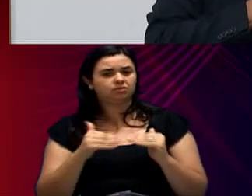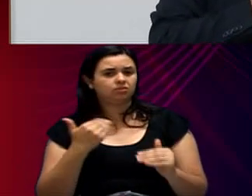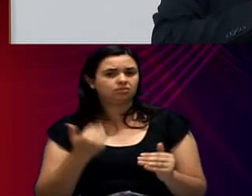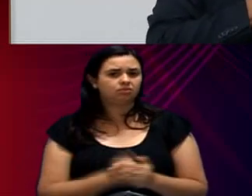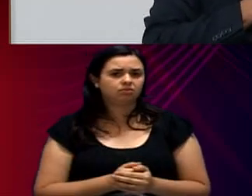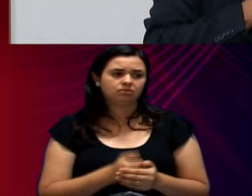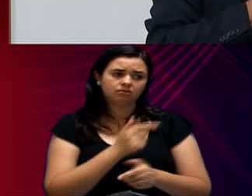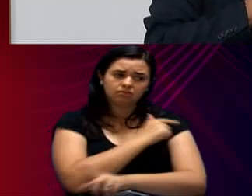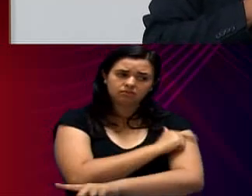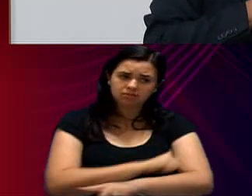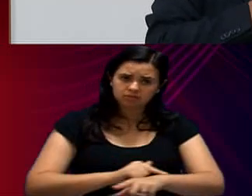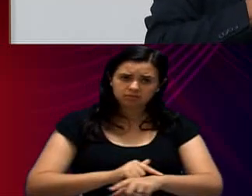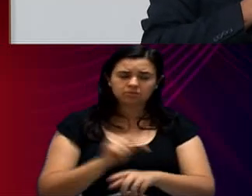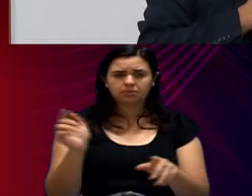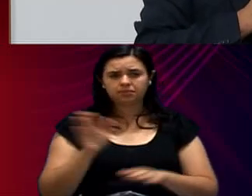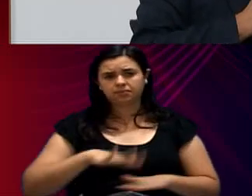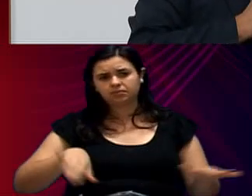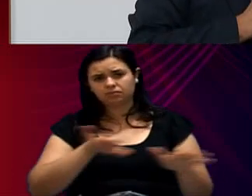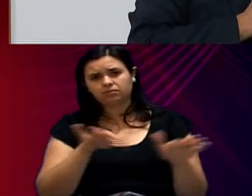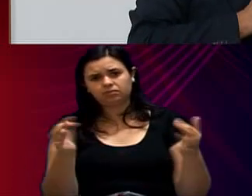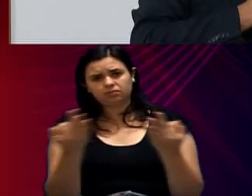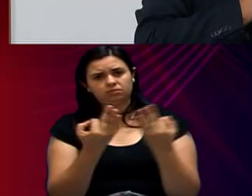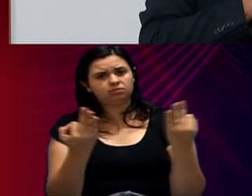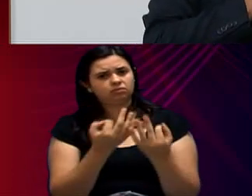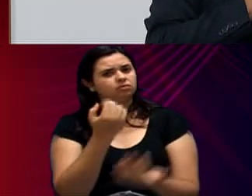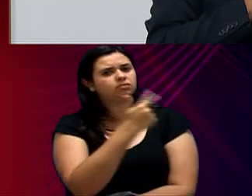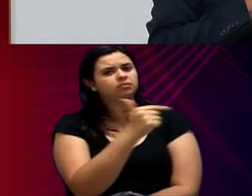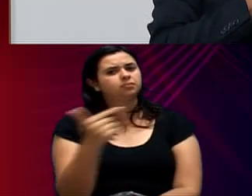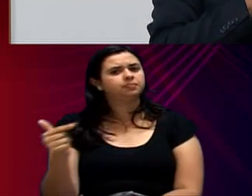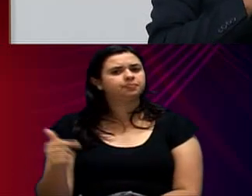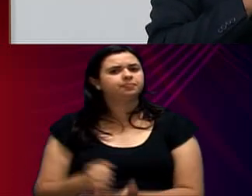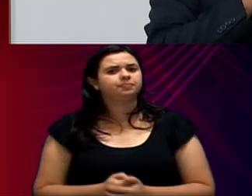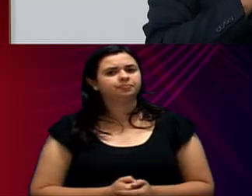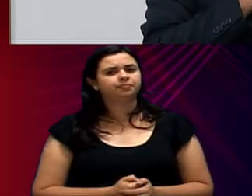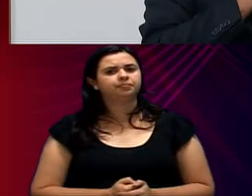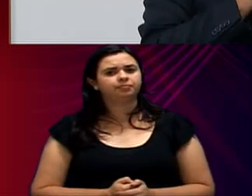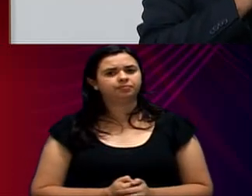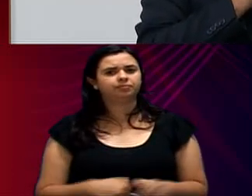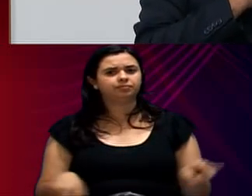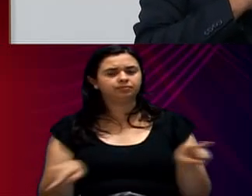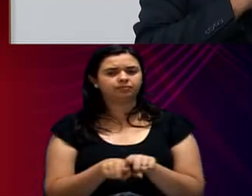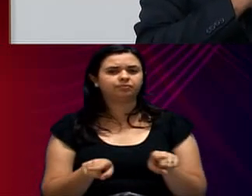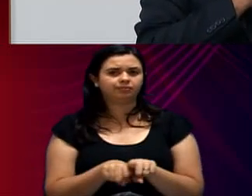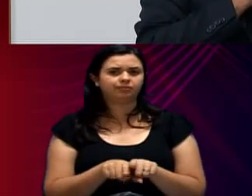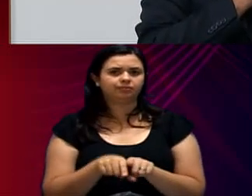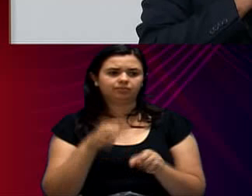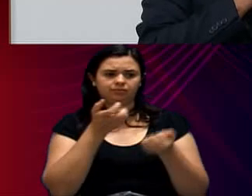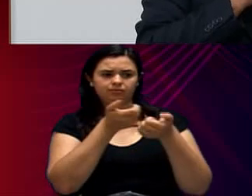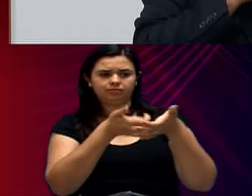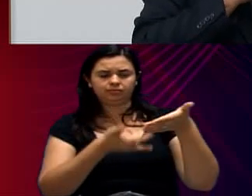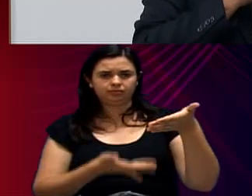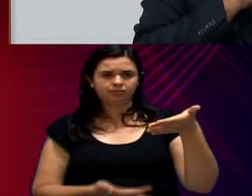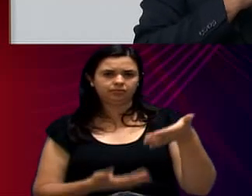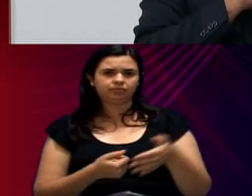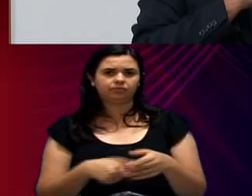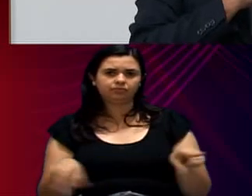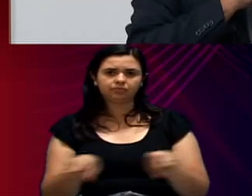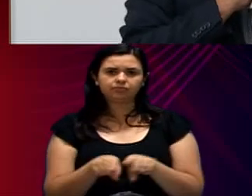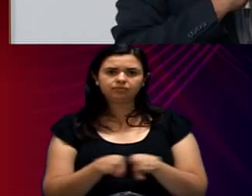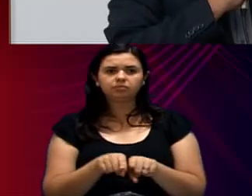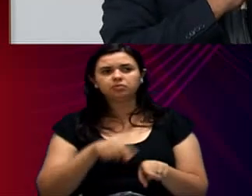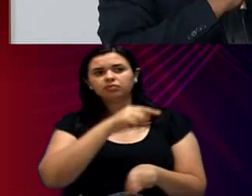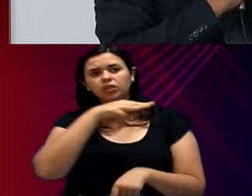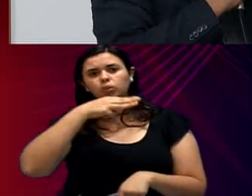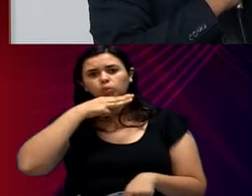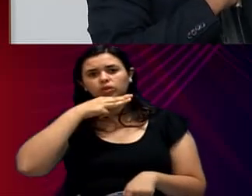É vereador, respeito. Ninguém mas é perfeito, não, né? Algumas têm as suas imperfeições. E outra, falar que e o outra, currículo do homem não é um manga, currículo olha, extenso de... A turma estão falando do Manga. O Manga pode